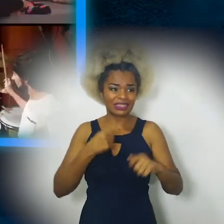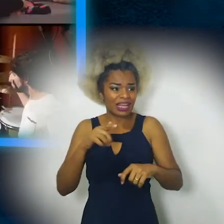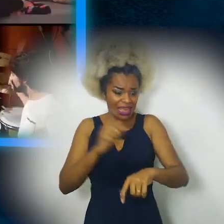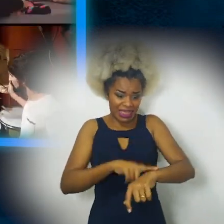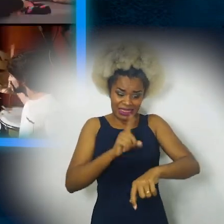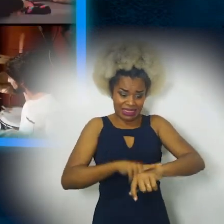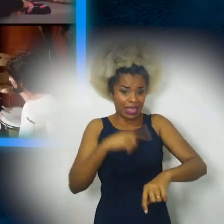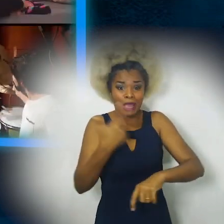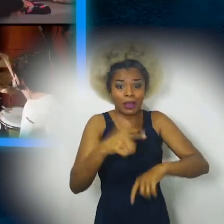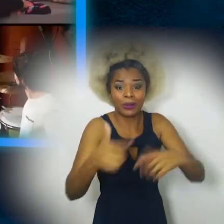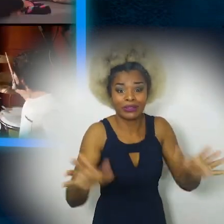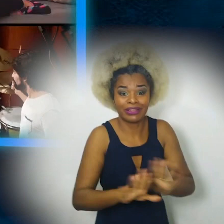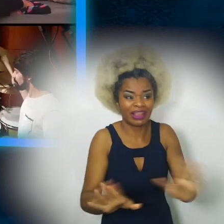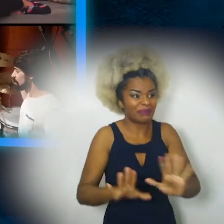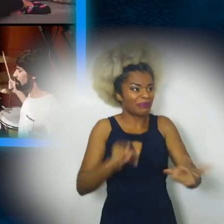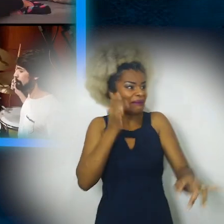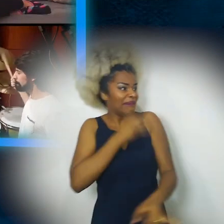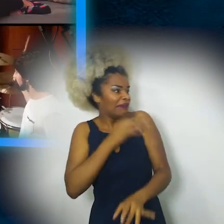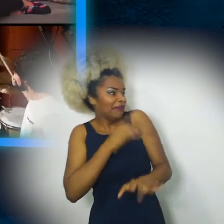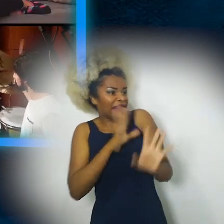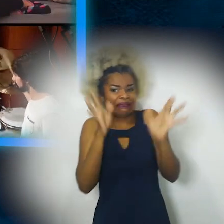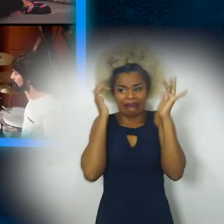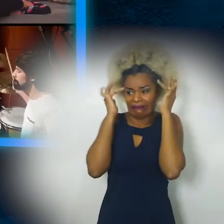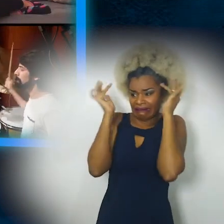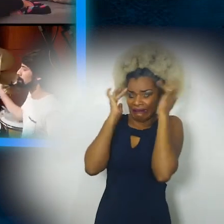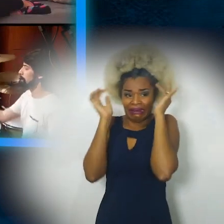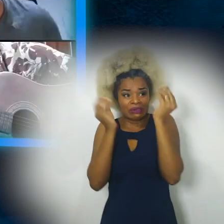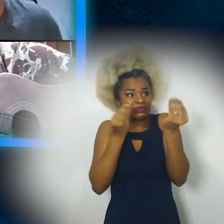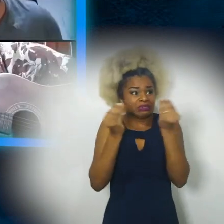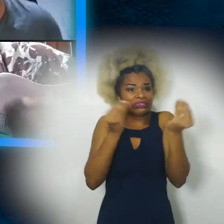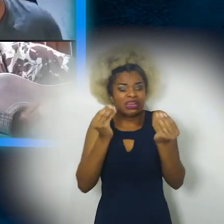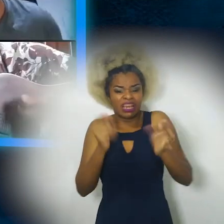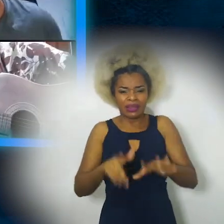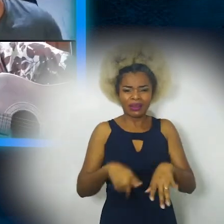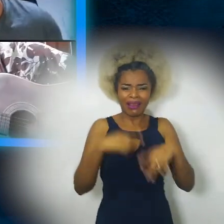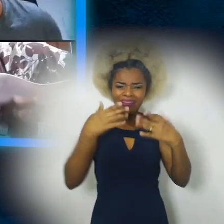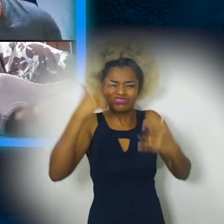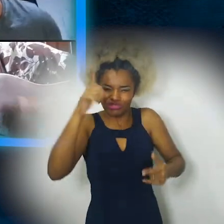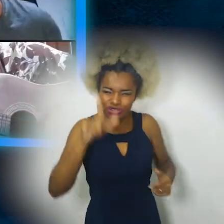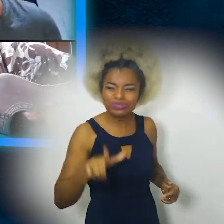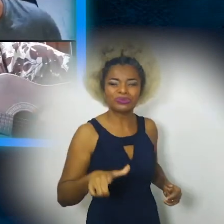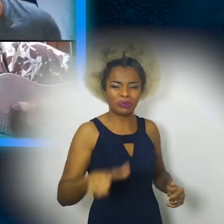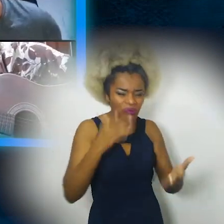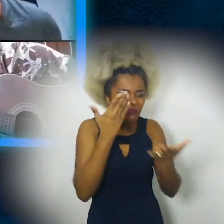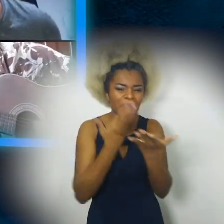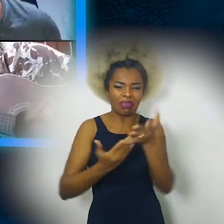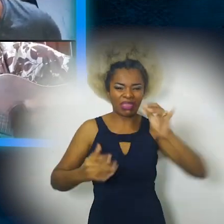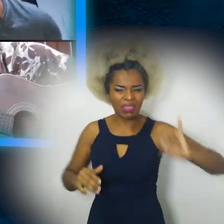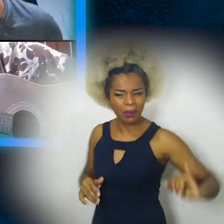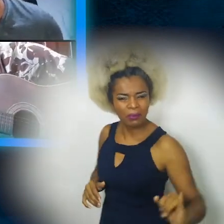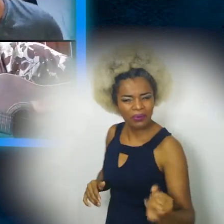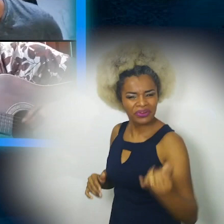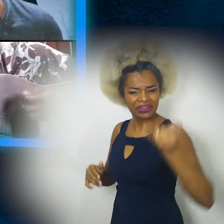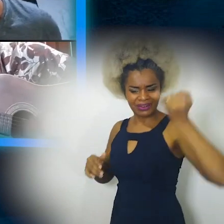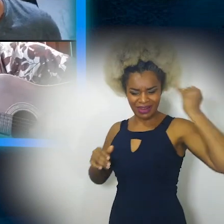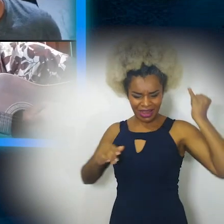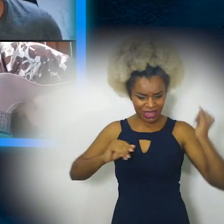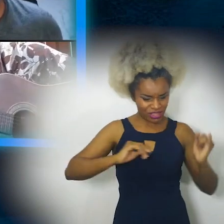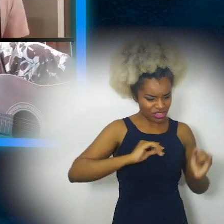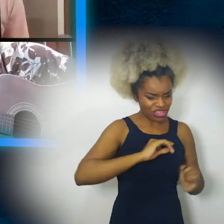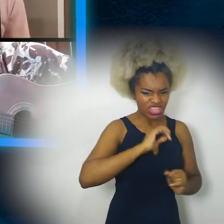tentar? Já não há mais tempo para hesitar e outra vez deixar